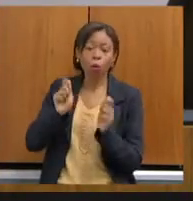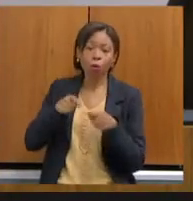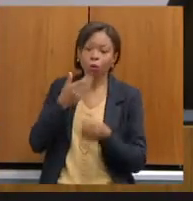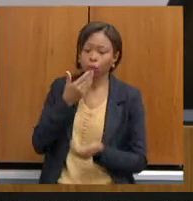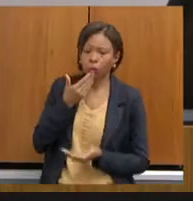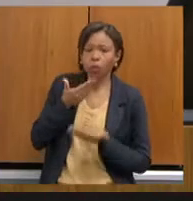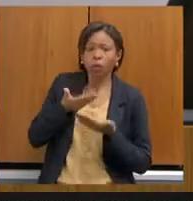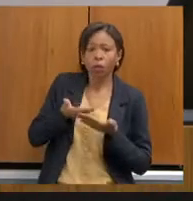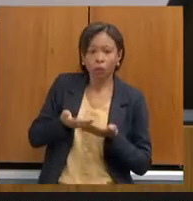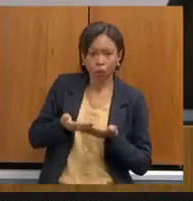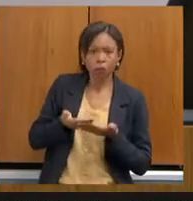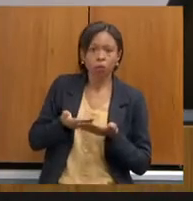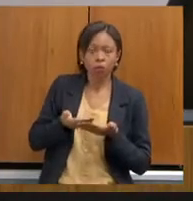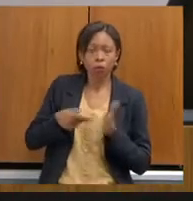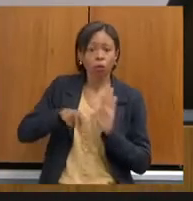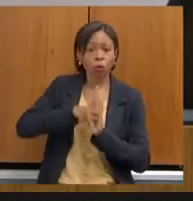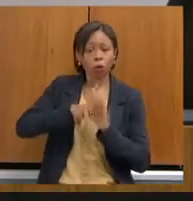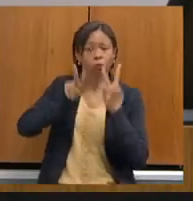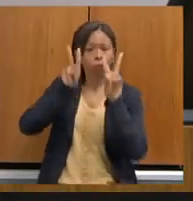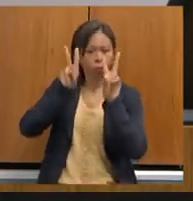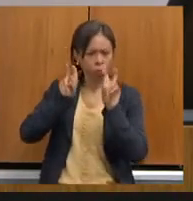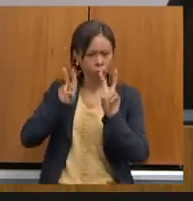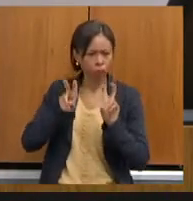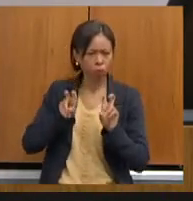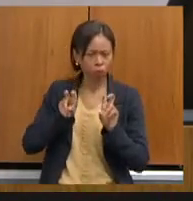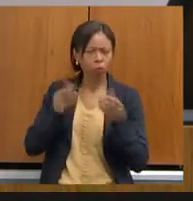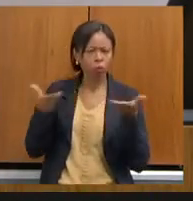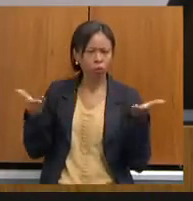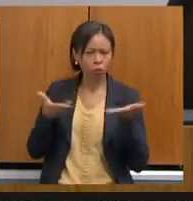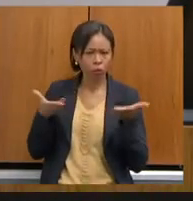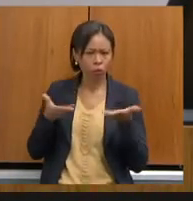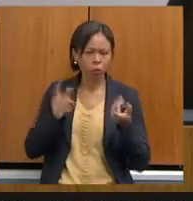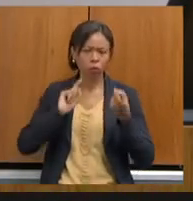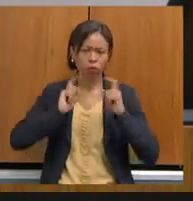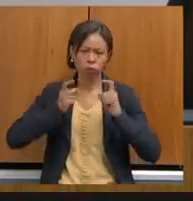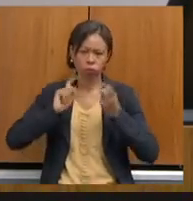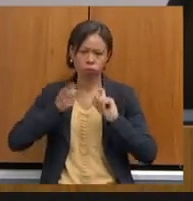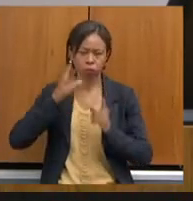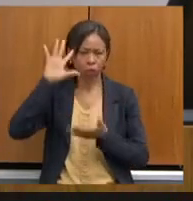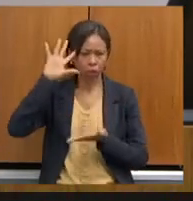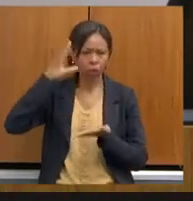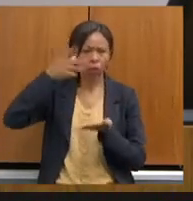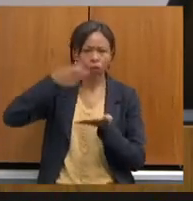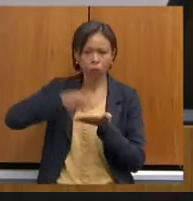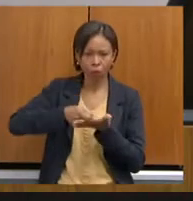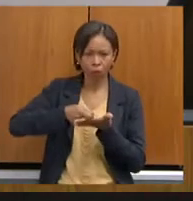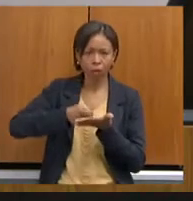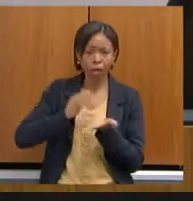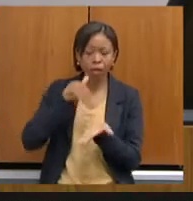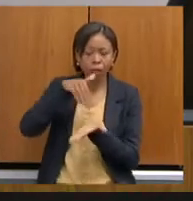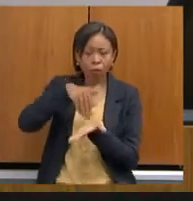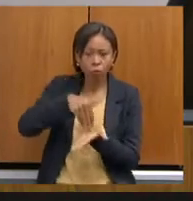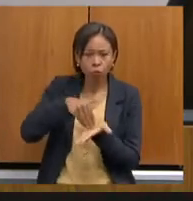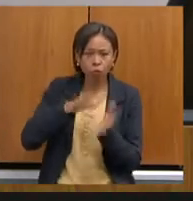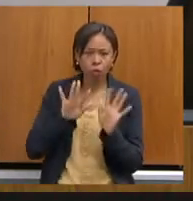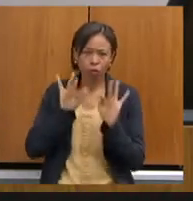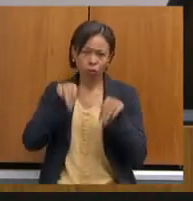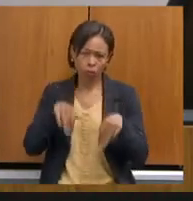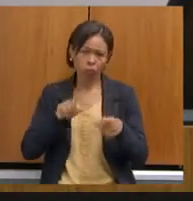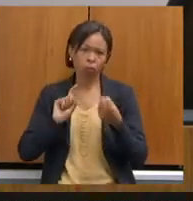recomendações referentes ao tema abordado que será que serão de liberadas ao final desta